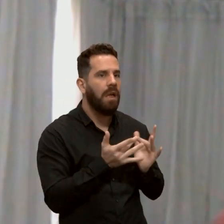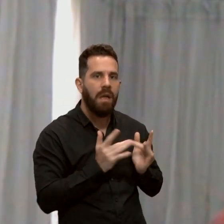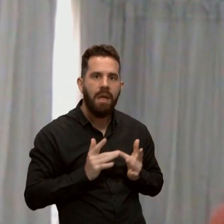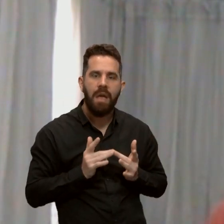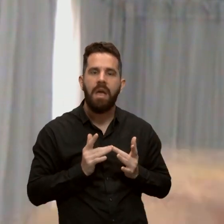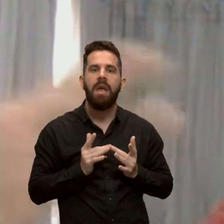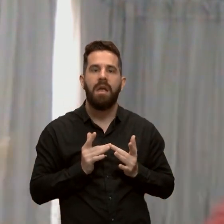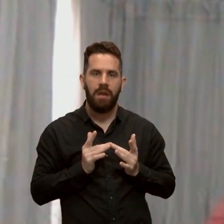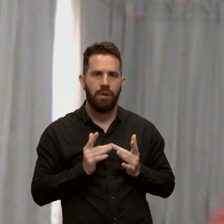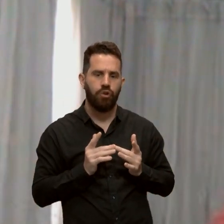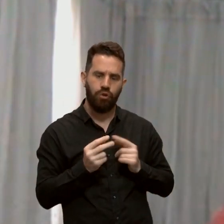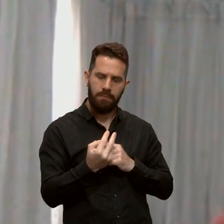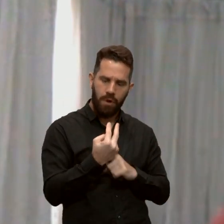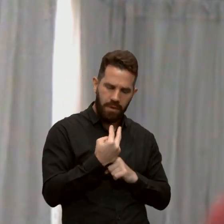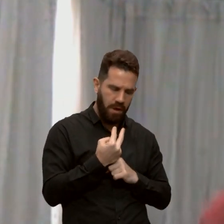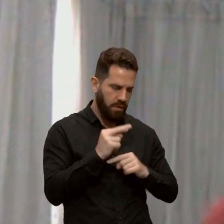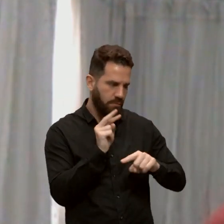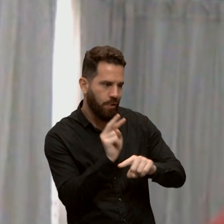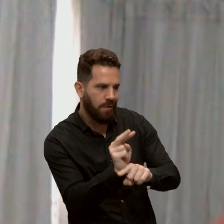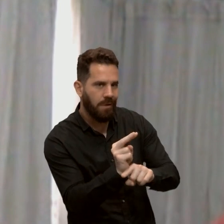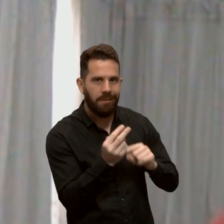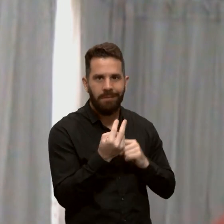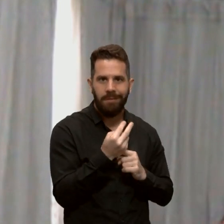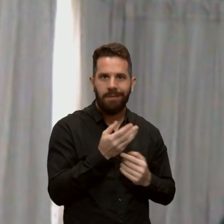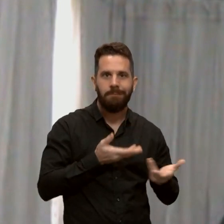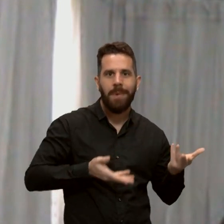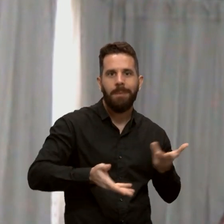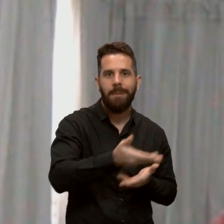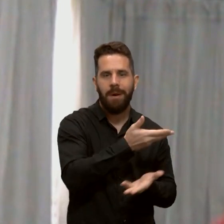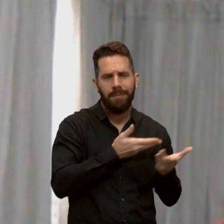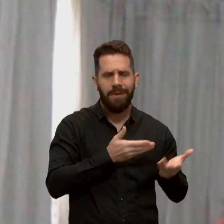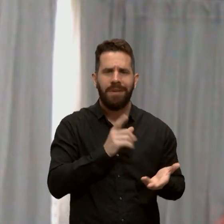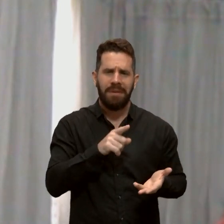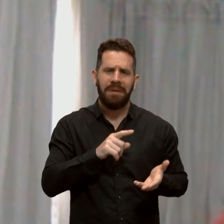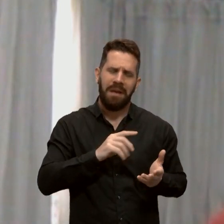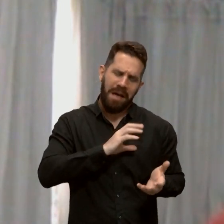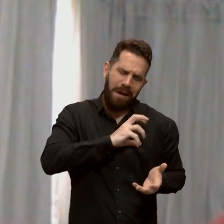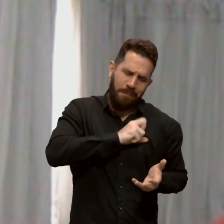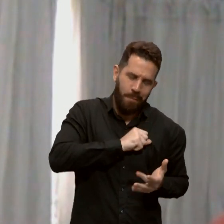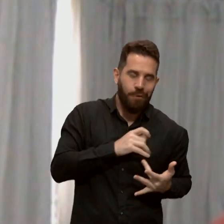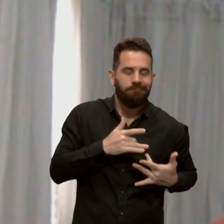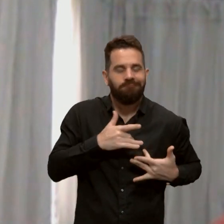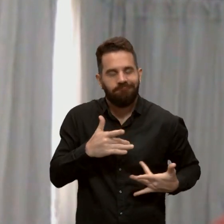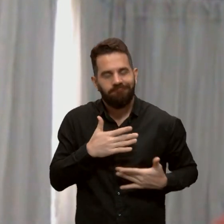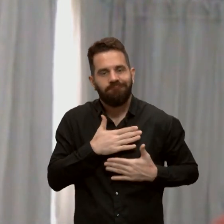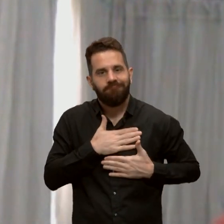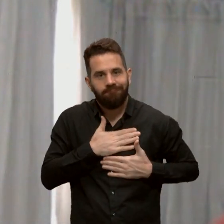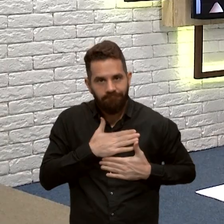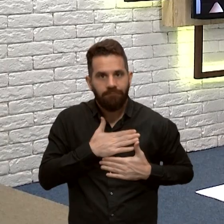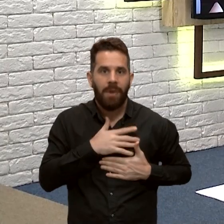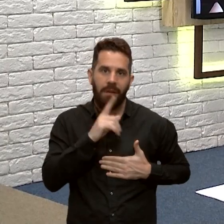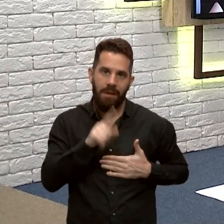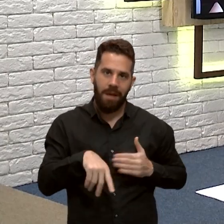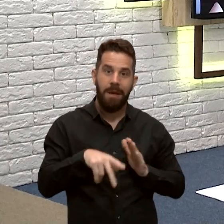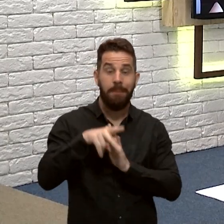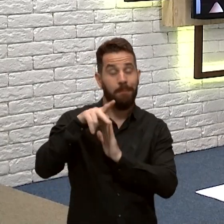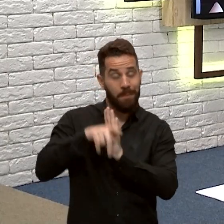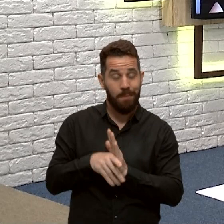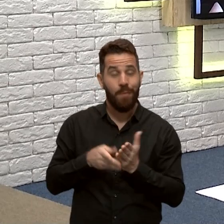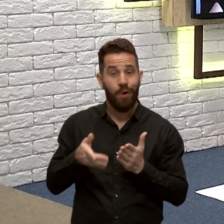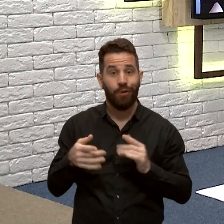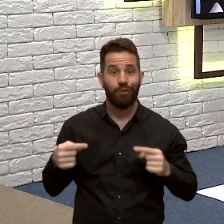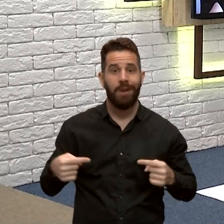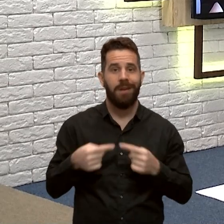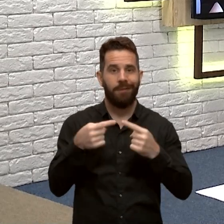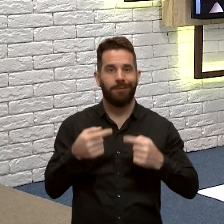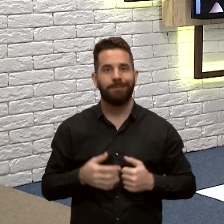gente se proteja e proteja aos outros. Enfim, é amor e solidariedade. Tá certo, professora Vilma. De proteção